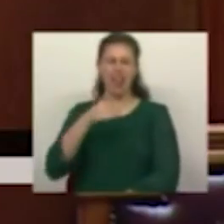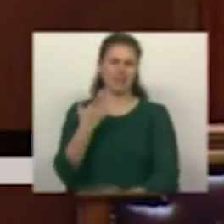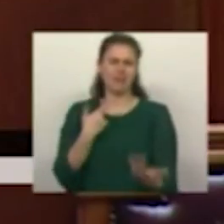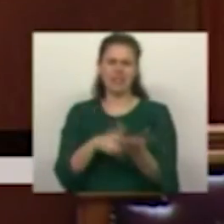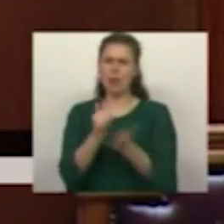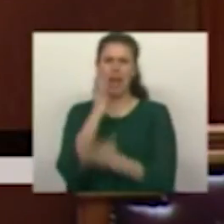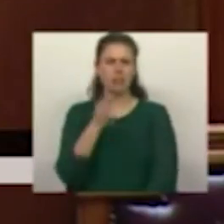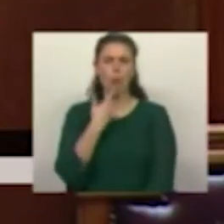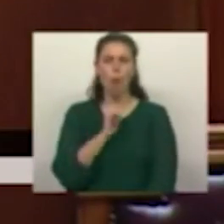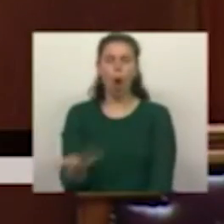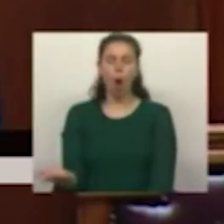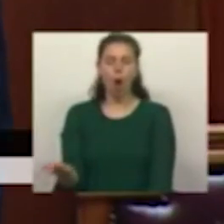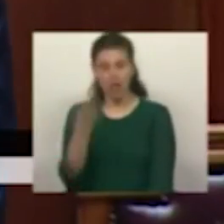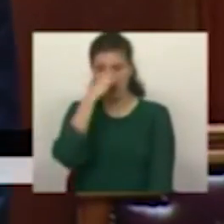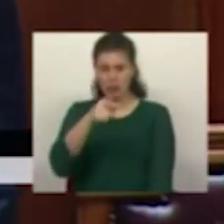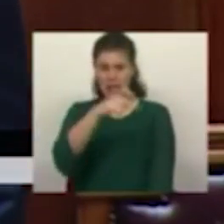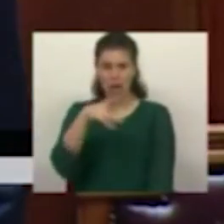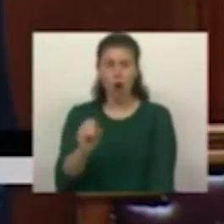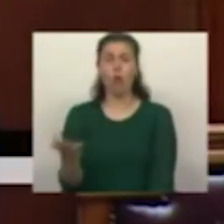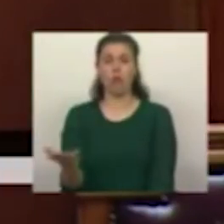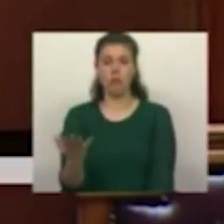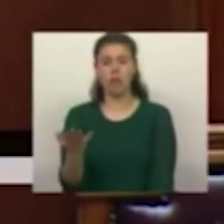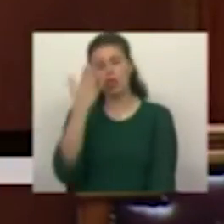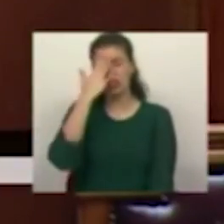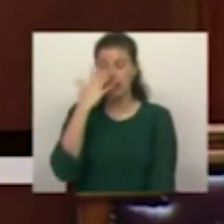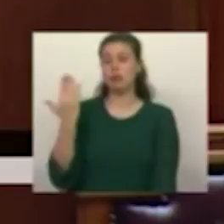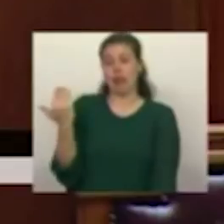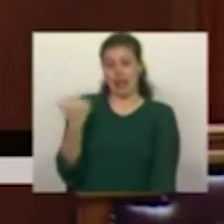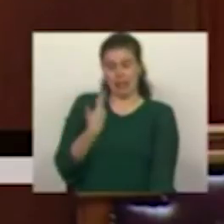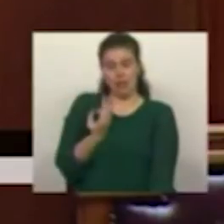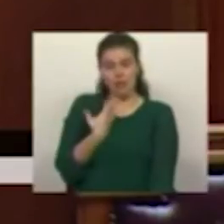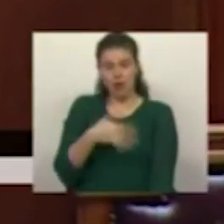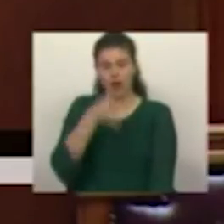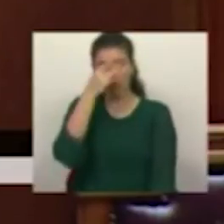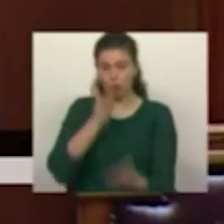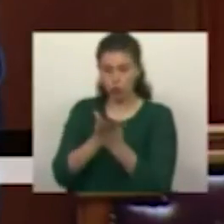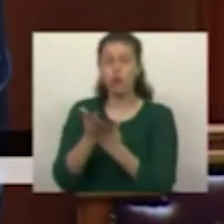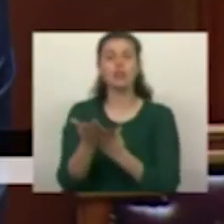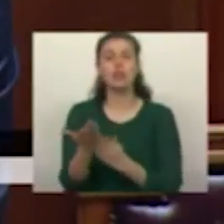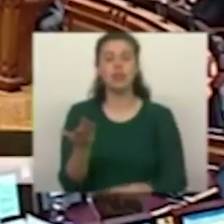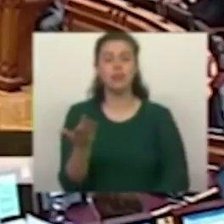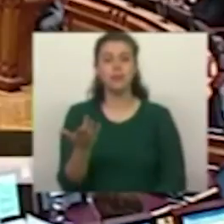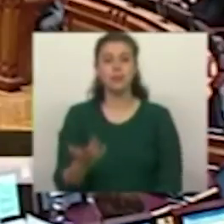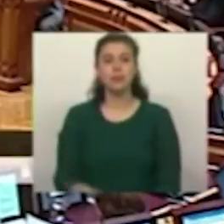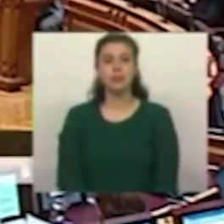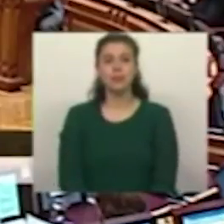aeroporto tem. Achamos isso errado e entendemos, na altura, que a continuação